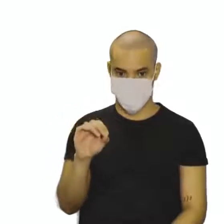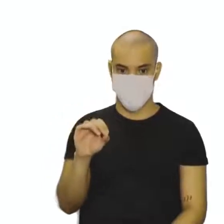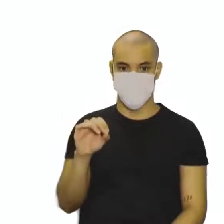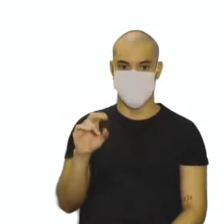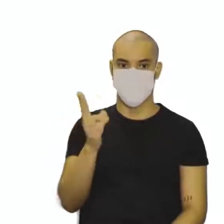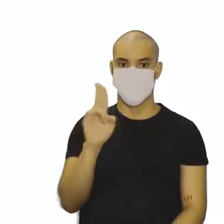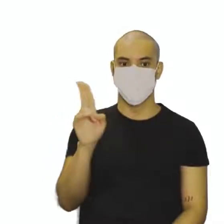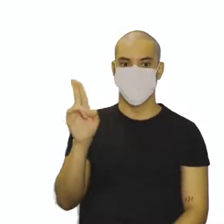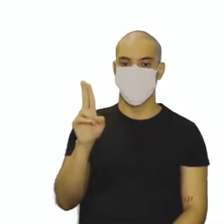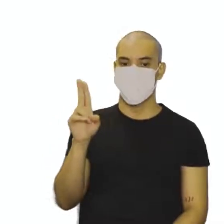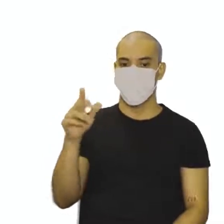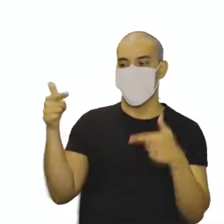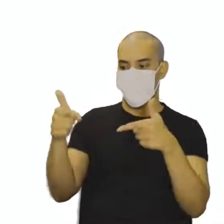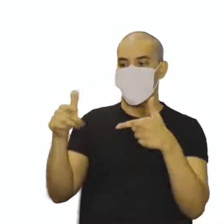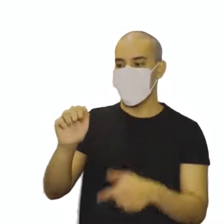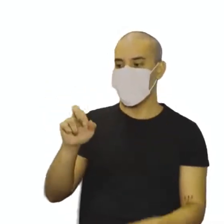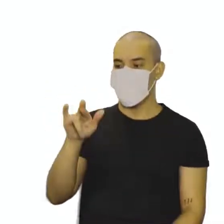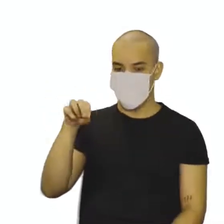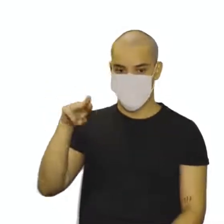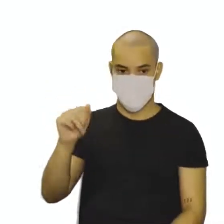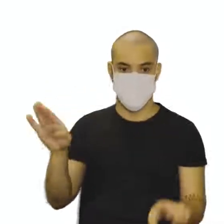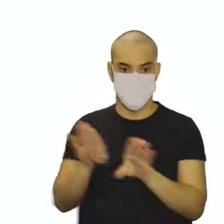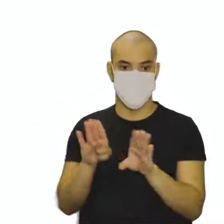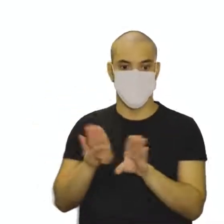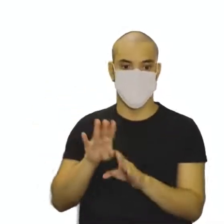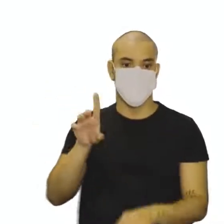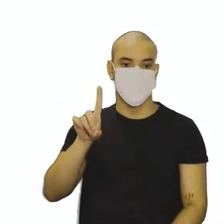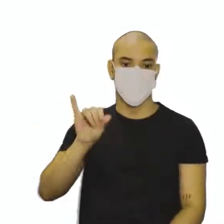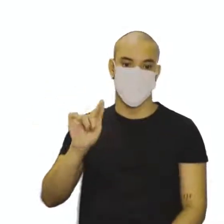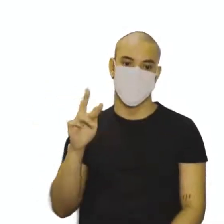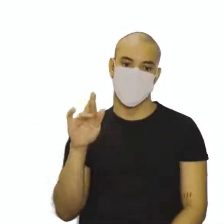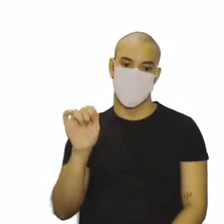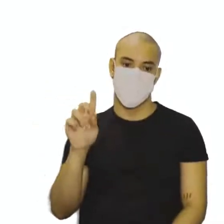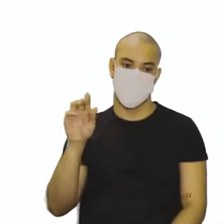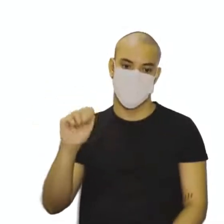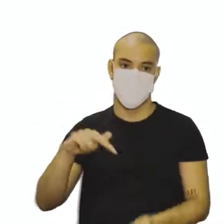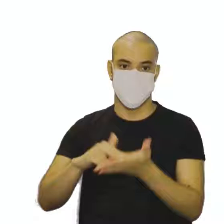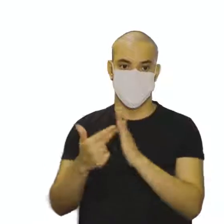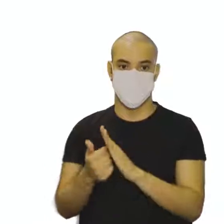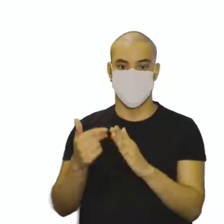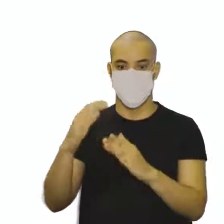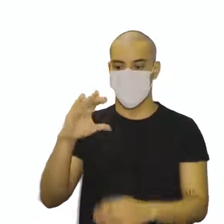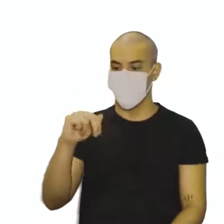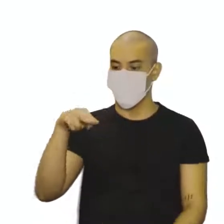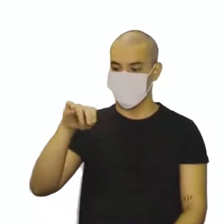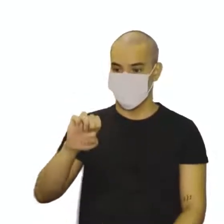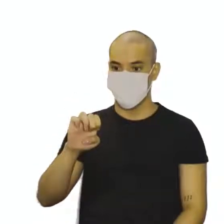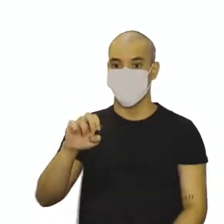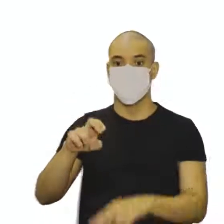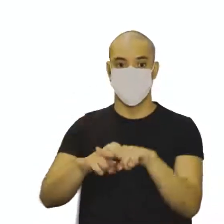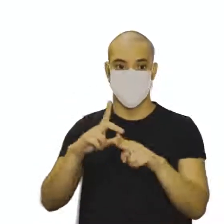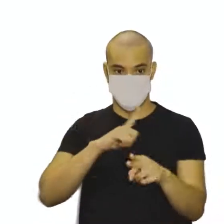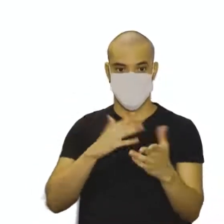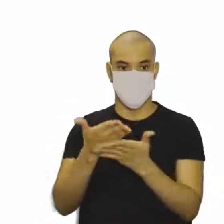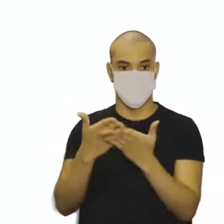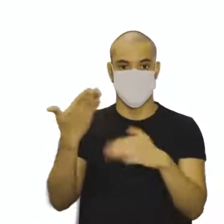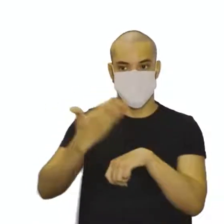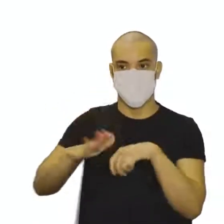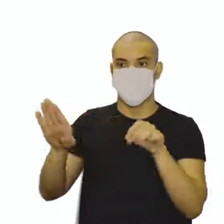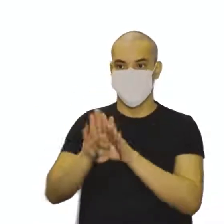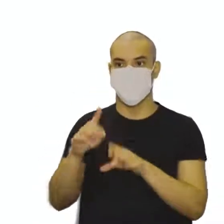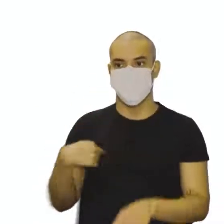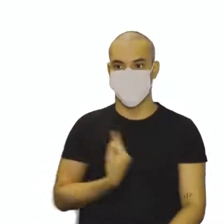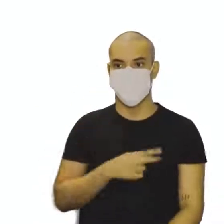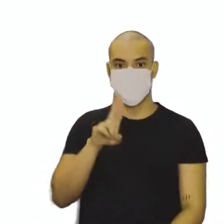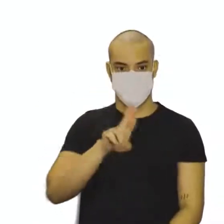chamado de aranha também, e tem o diafragma, que é o cone, tá? Então aqui é uma aplicação que a gente também